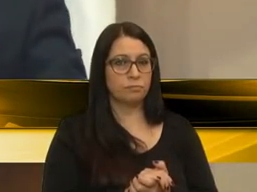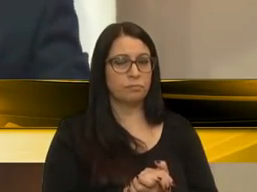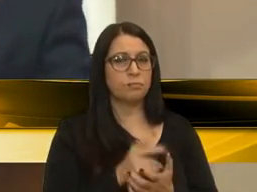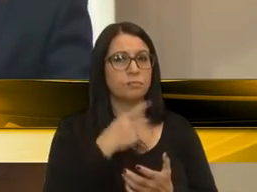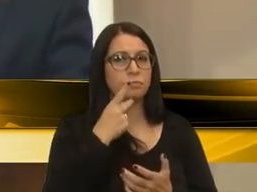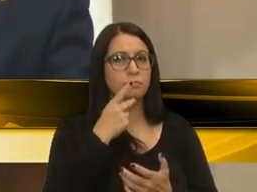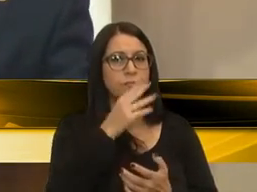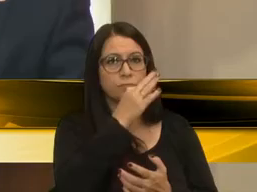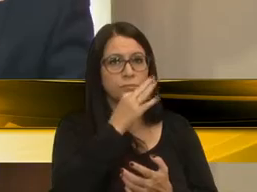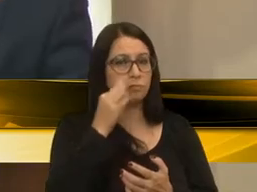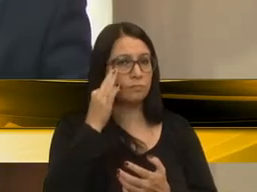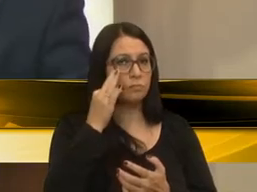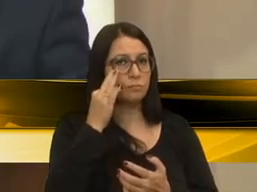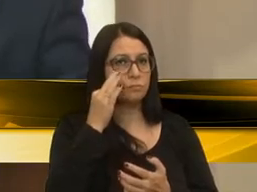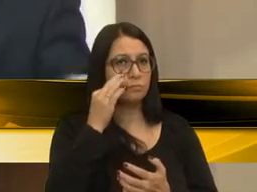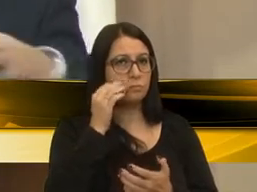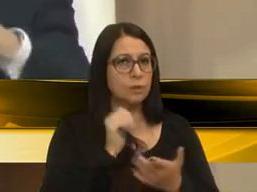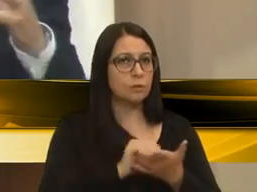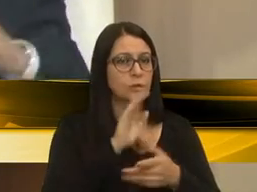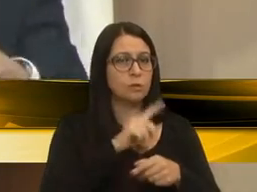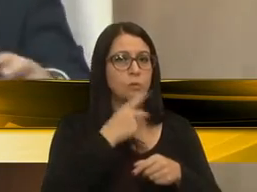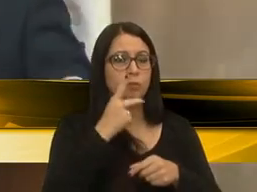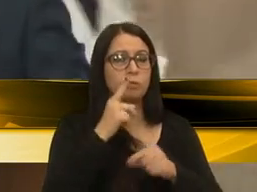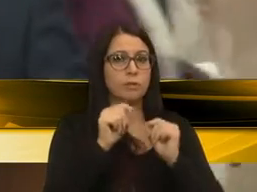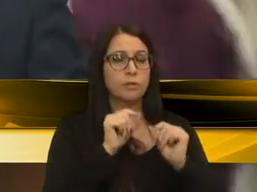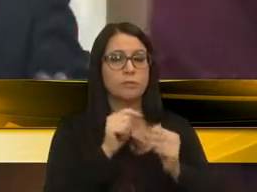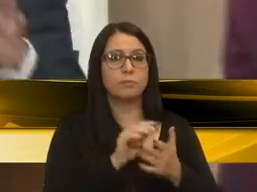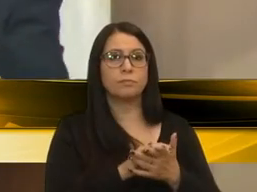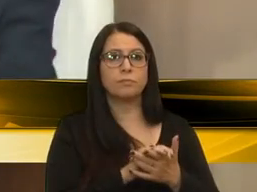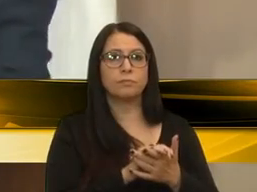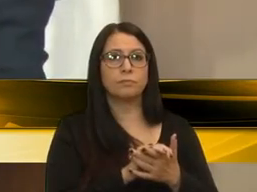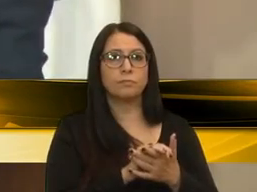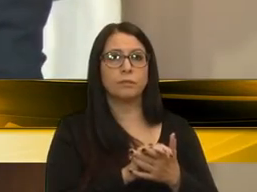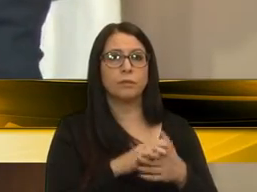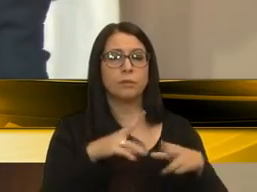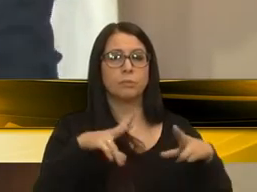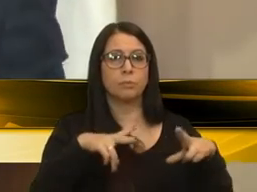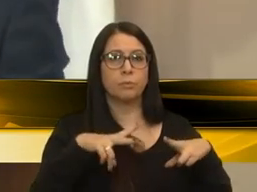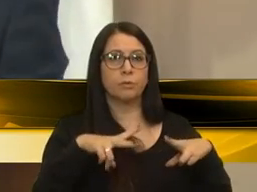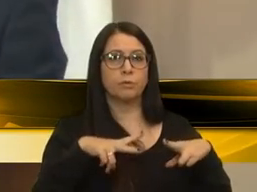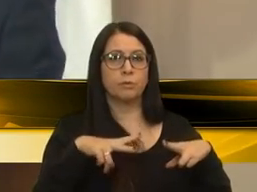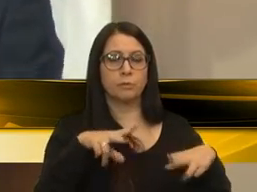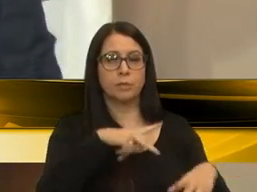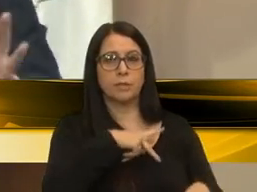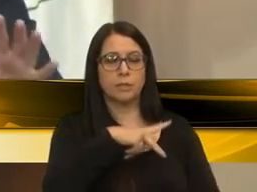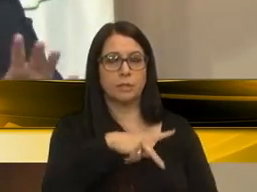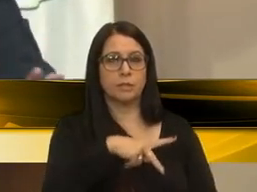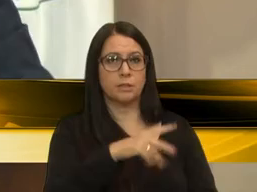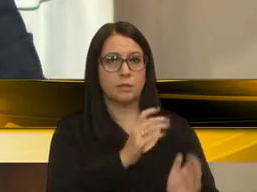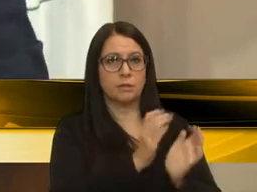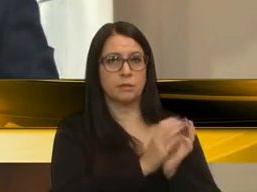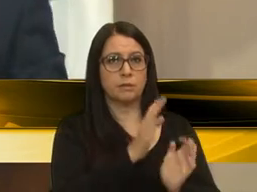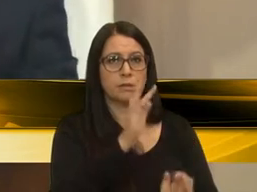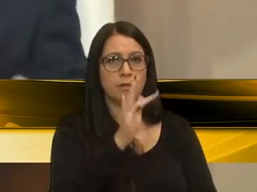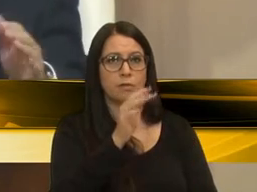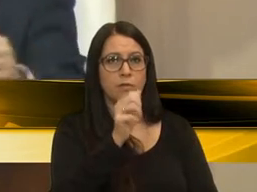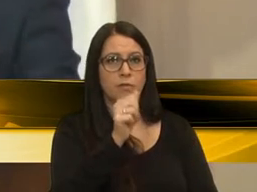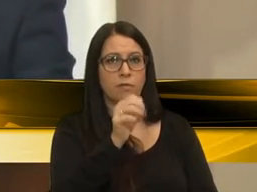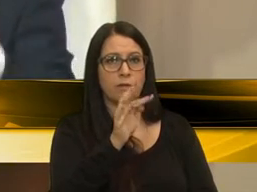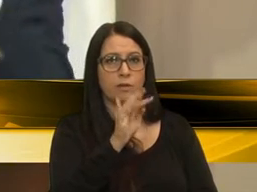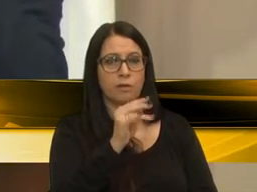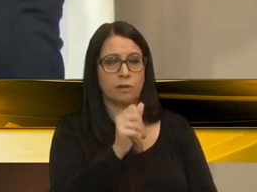vereadora Tatiane, naquele à parte, quando falou da questão particular da presidente da PAI, a Fátima Randon,